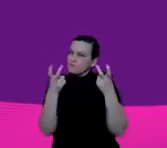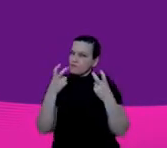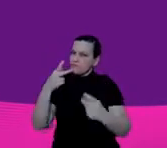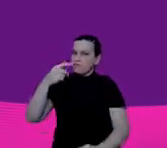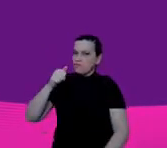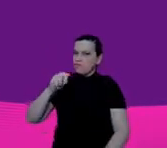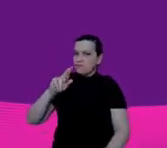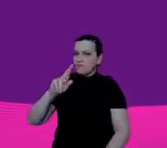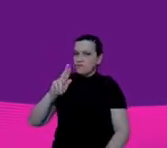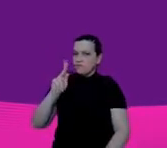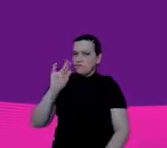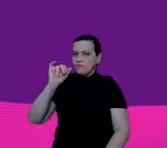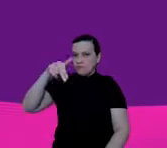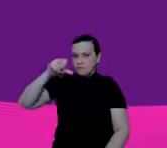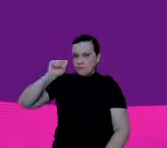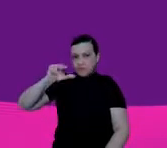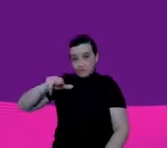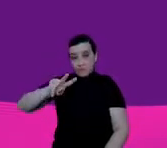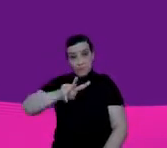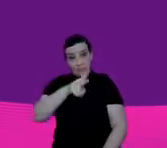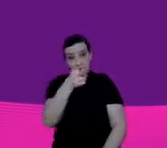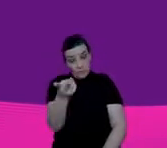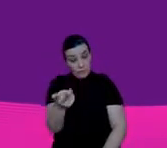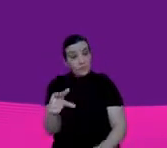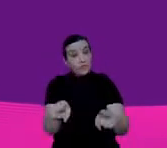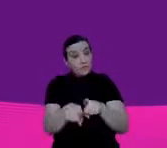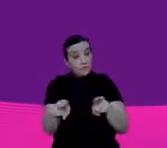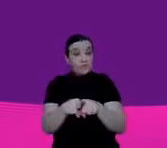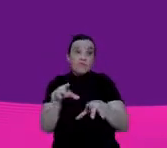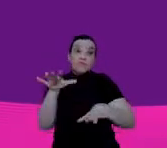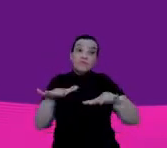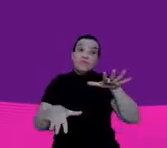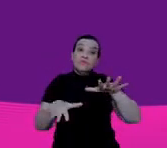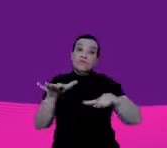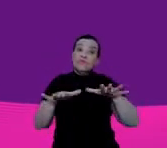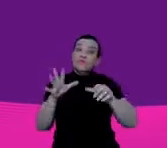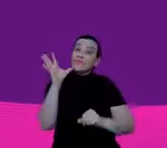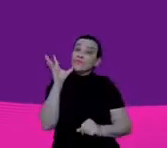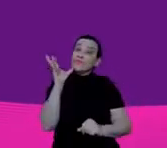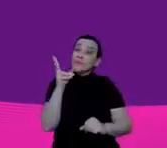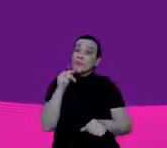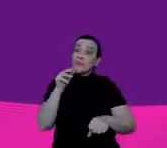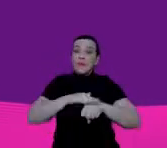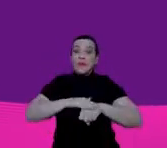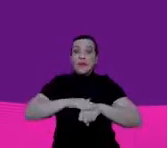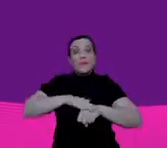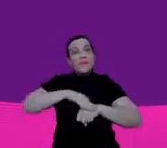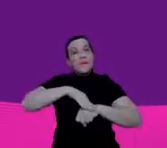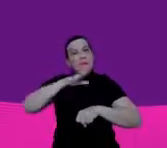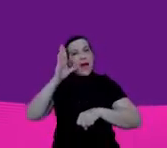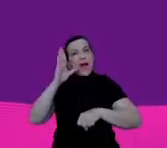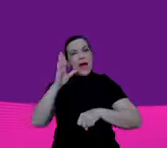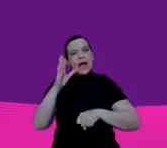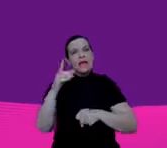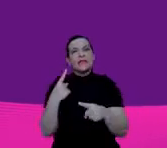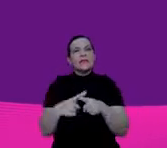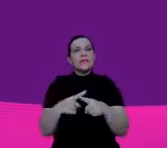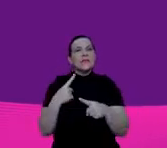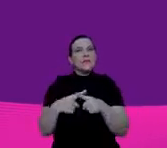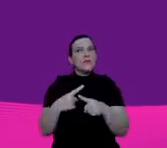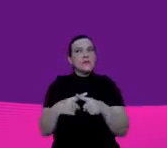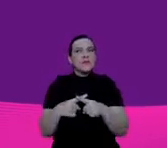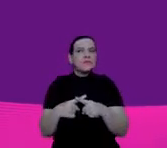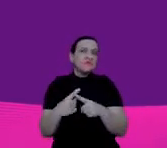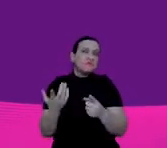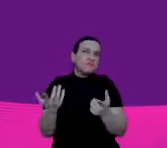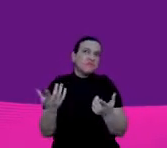o contrário. Então, às vezes, o paciente demora mais para receber o diagnóstico de doença de Parkinson. Então, alguns exemplos, um paciente que começa com